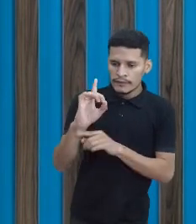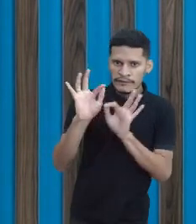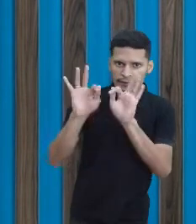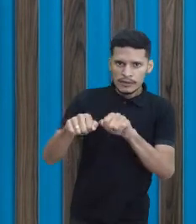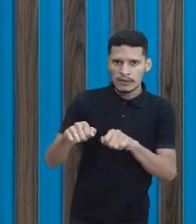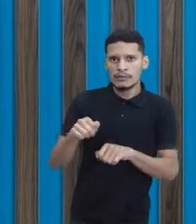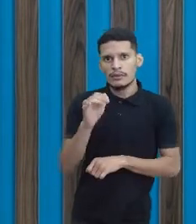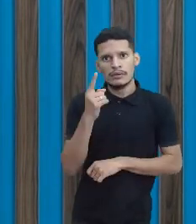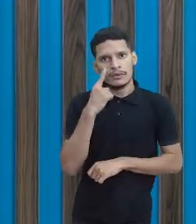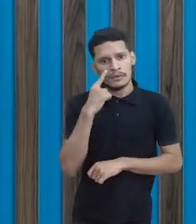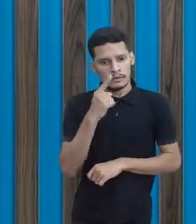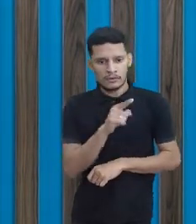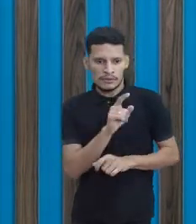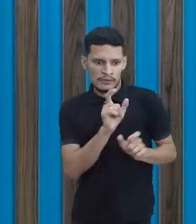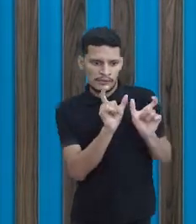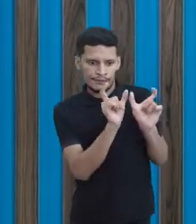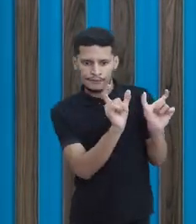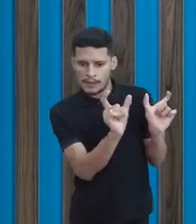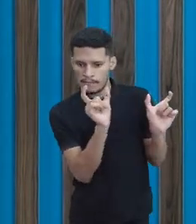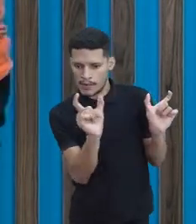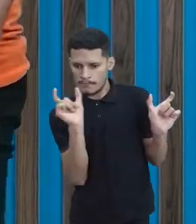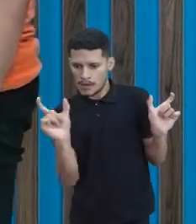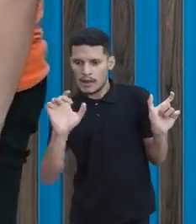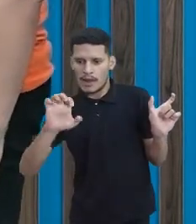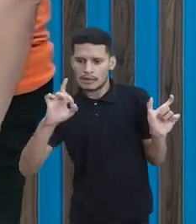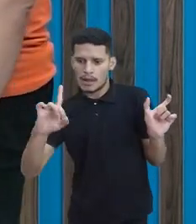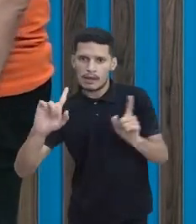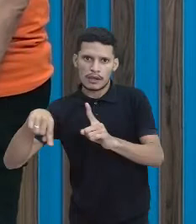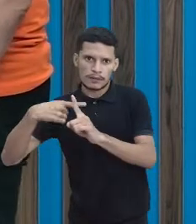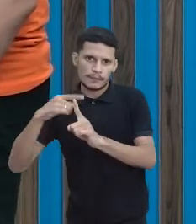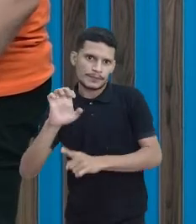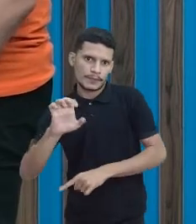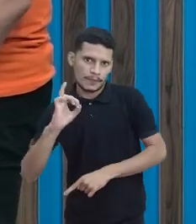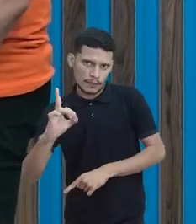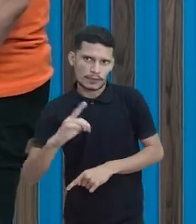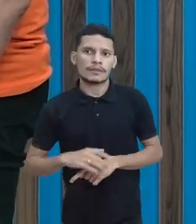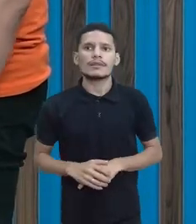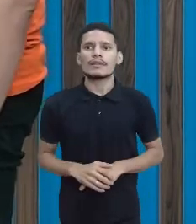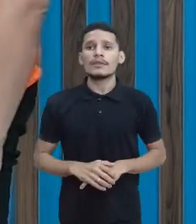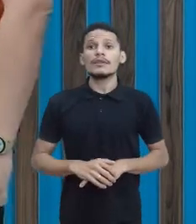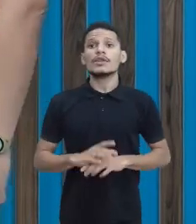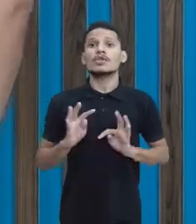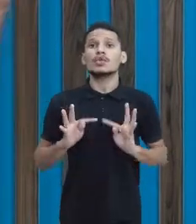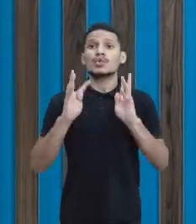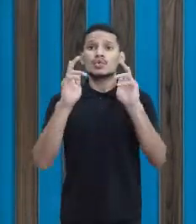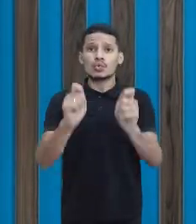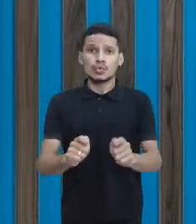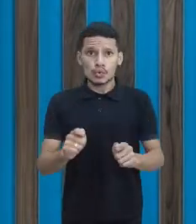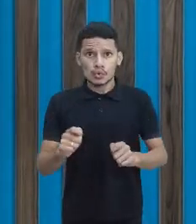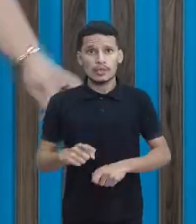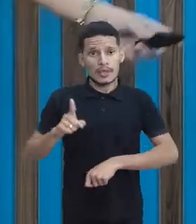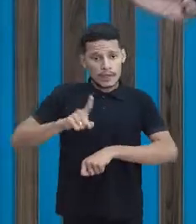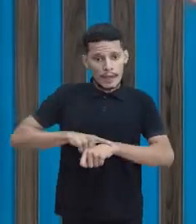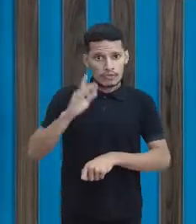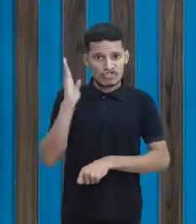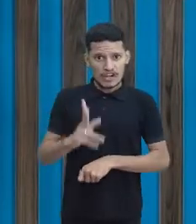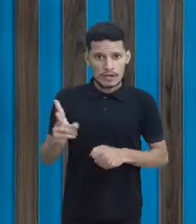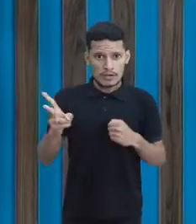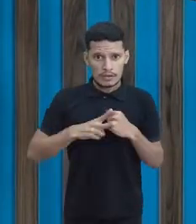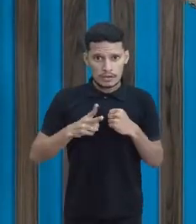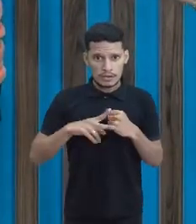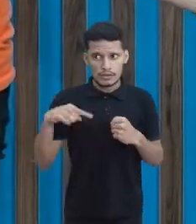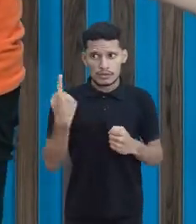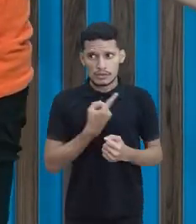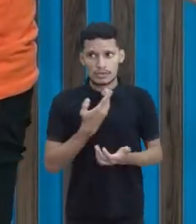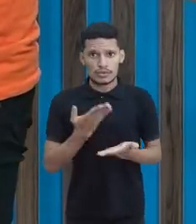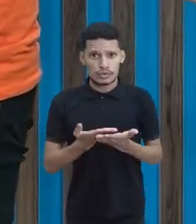Ó, aqui, aqui, lá embaixo também. Então, tudo isso que todos esses tempos verbais aqui, todos